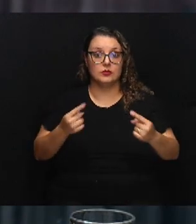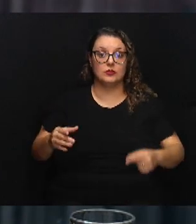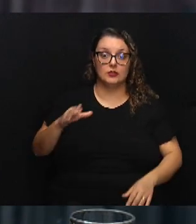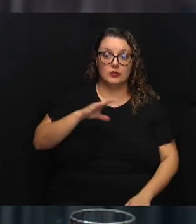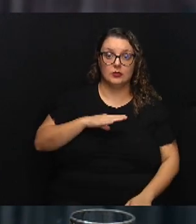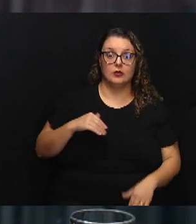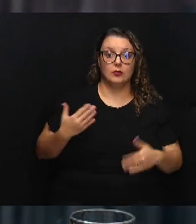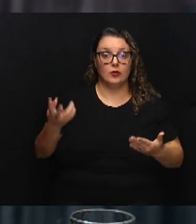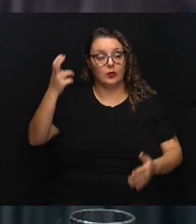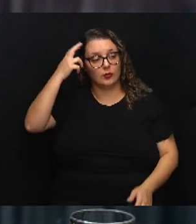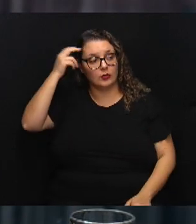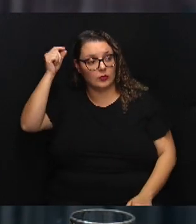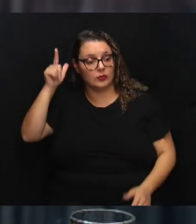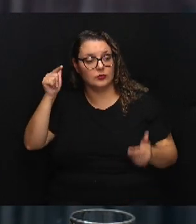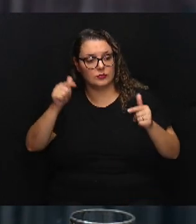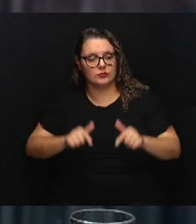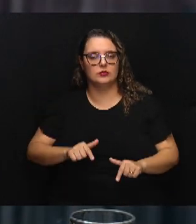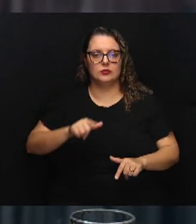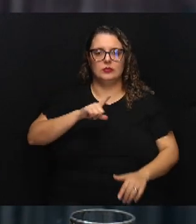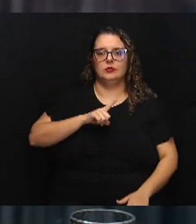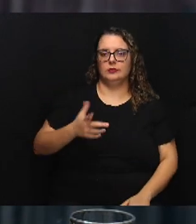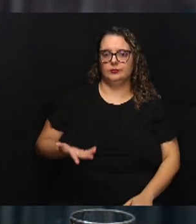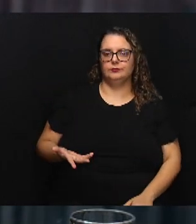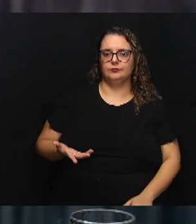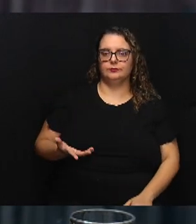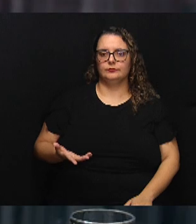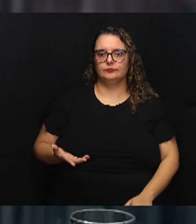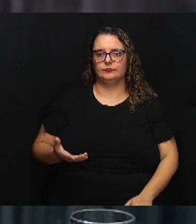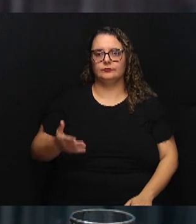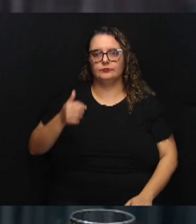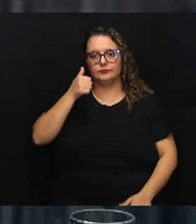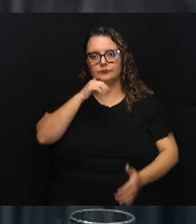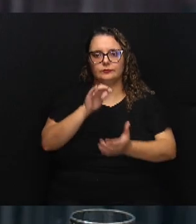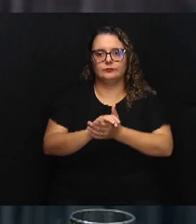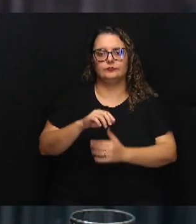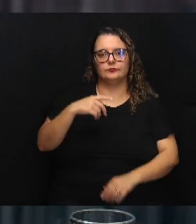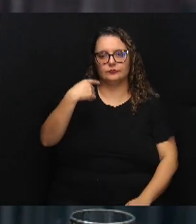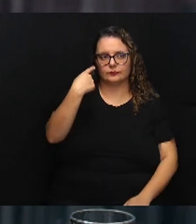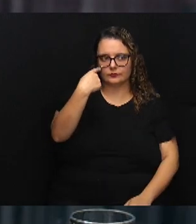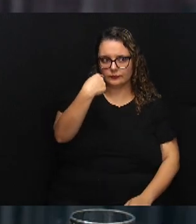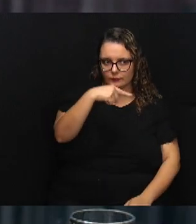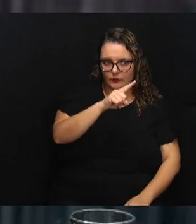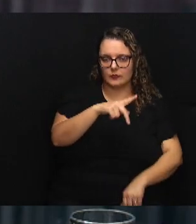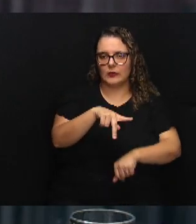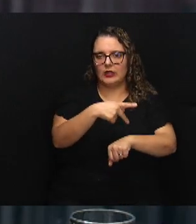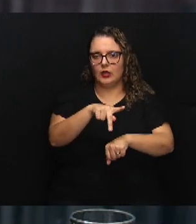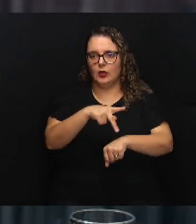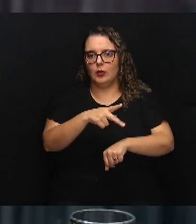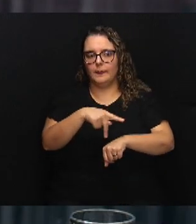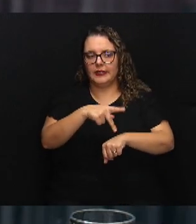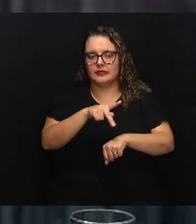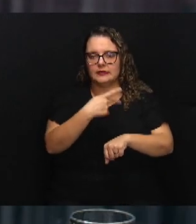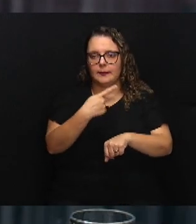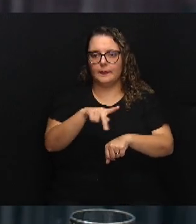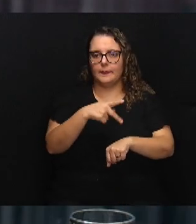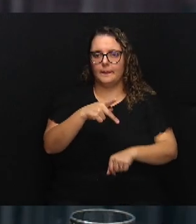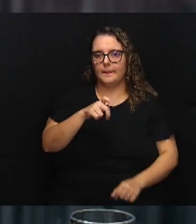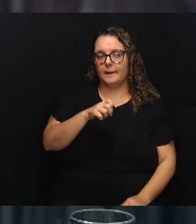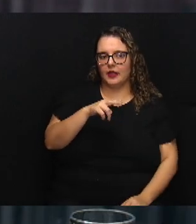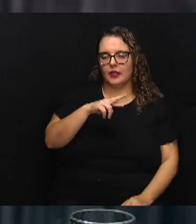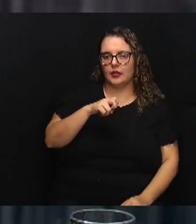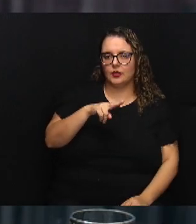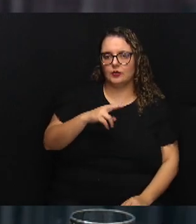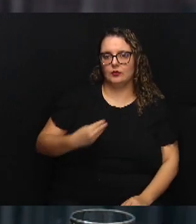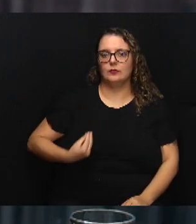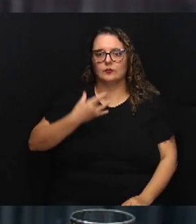cultura e história teve naquele lugar. Né? Recentemente eu tive com a minha esposa no Peru e a gente consegue realmente, estando no